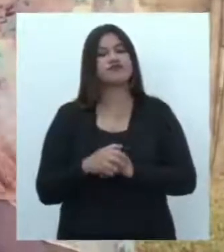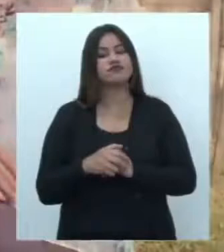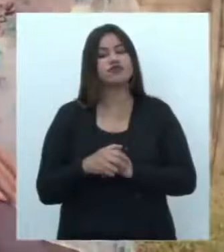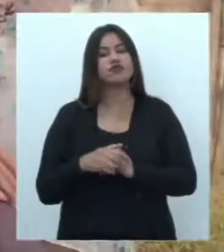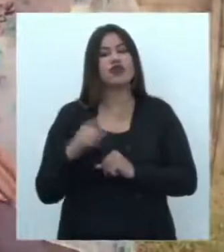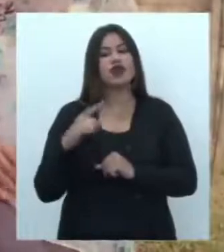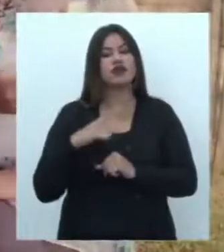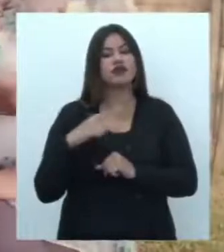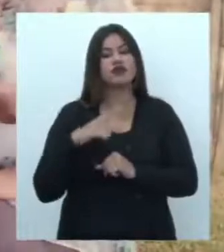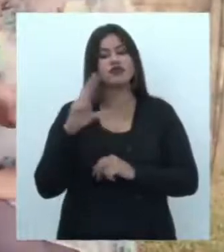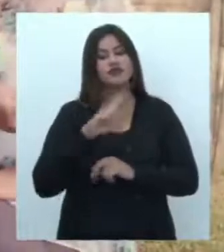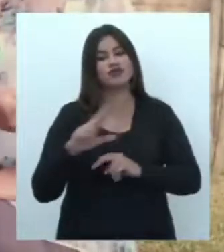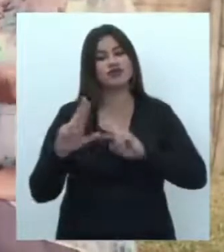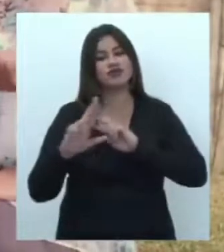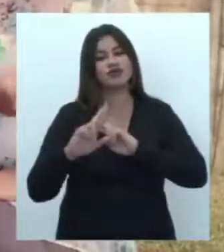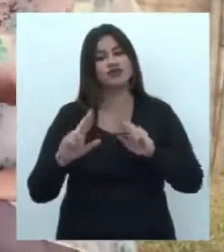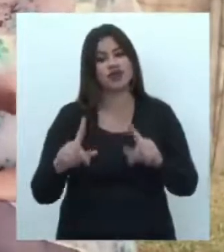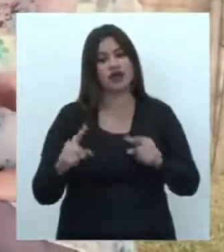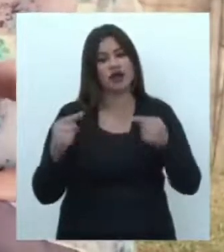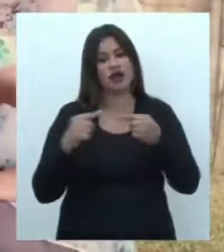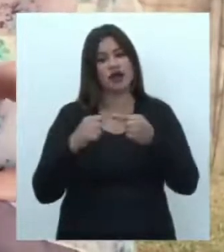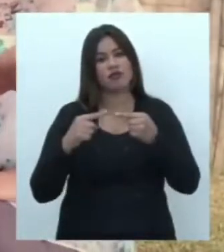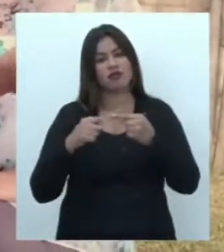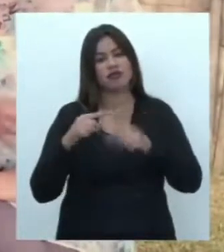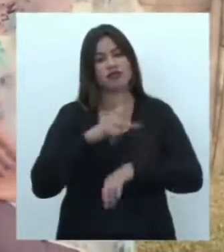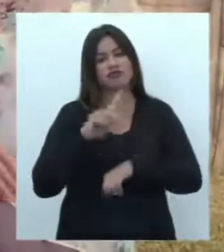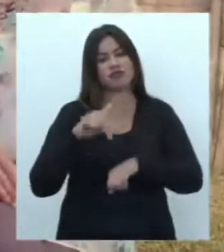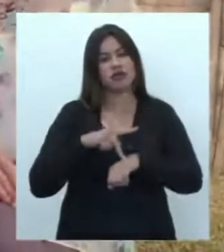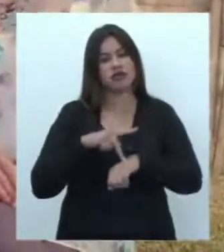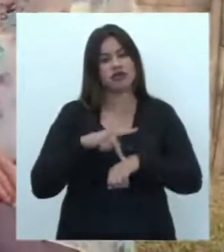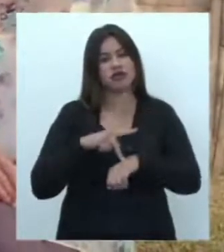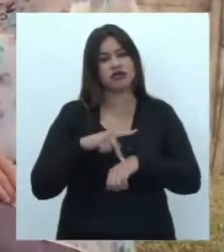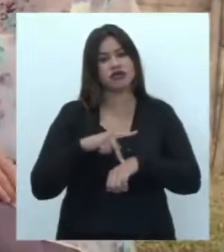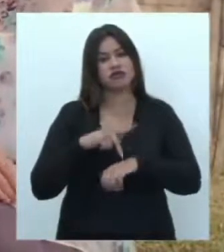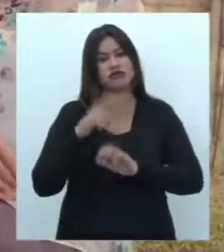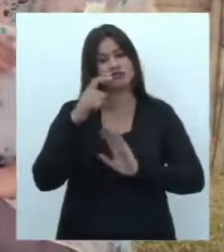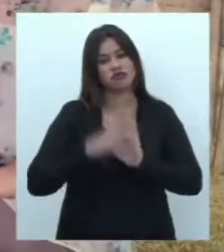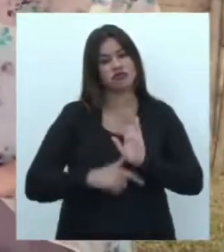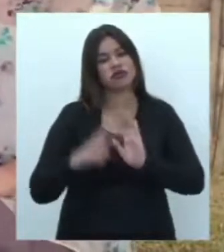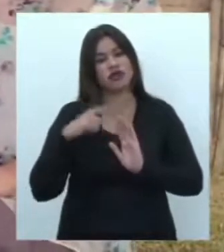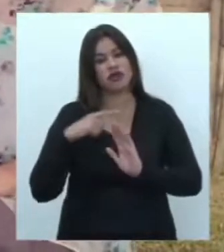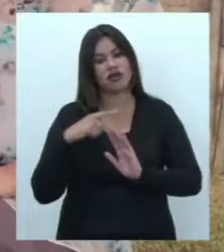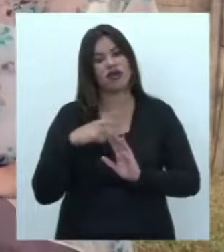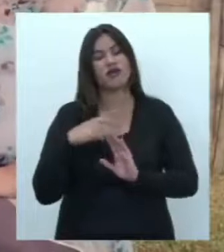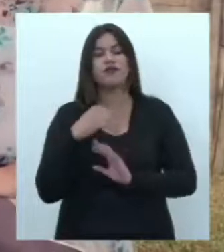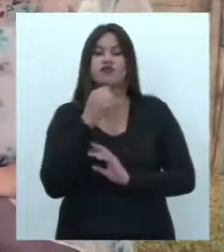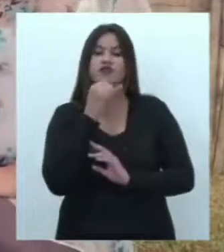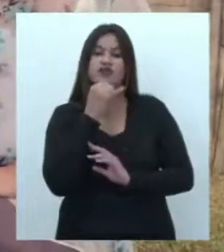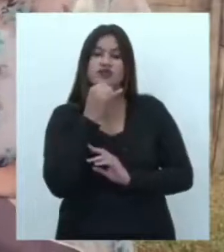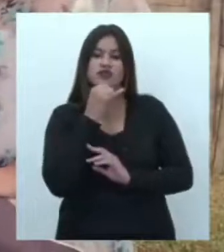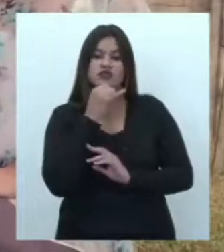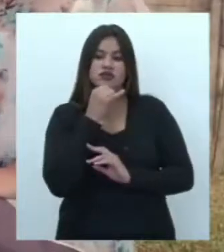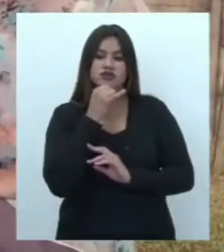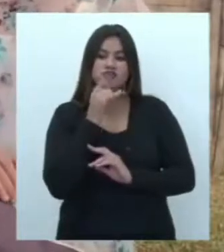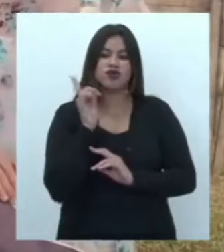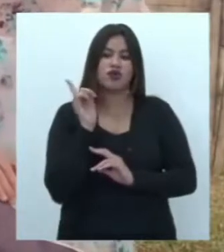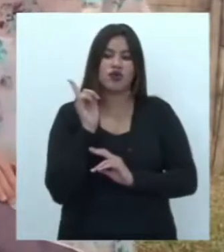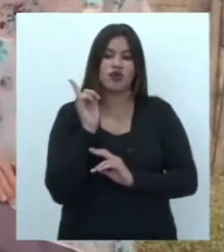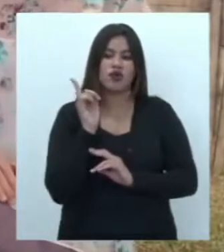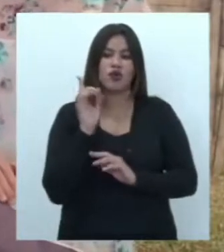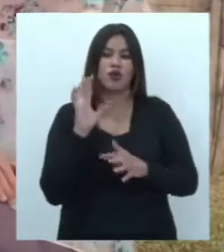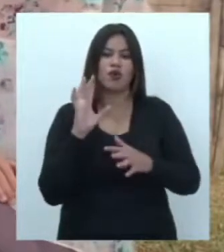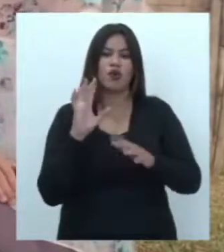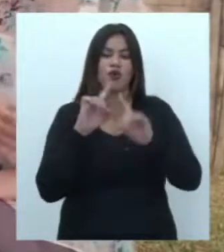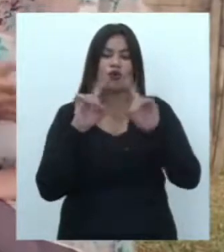denominações diferentes dependendo de qual país eu uso como referência. No caso, nós temos aqui um recorte do